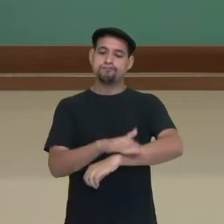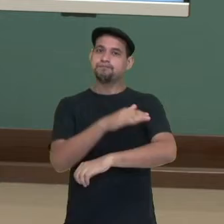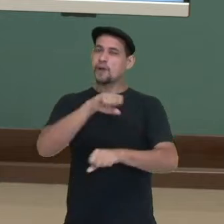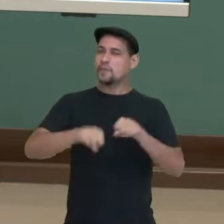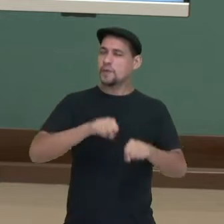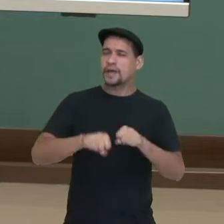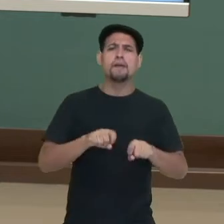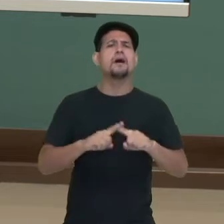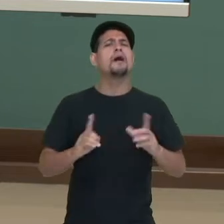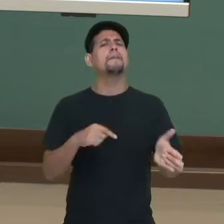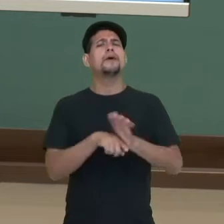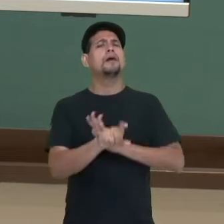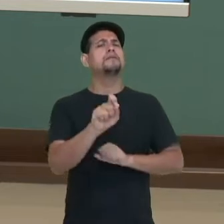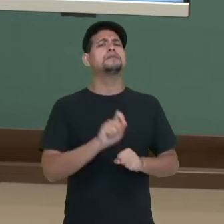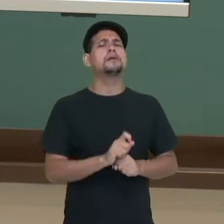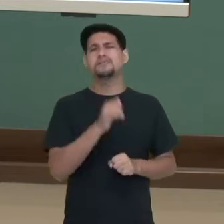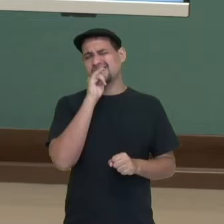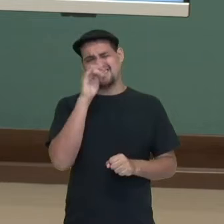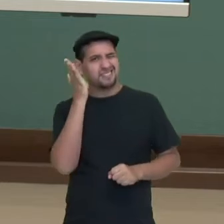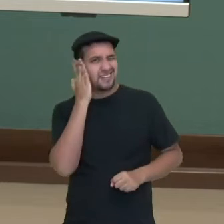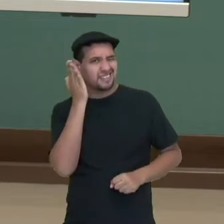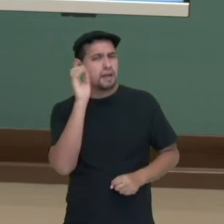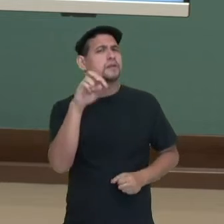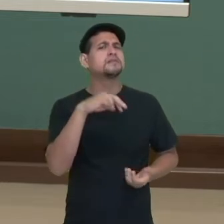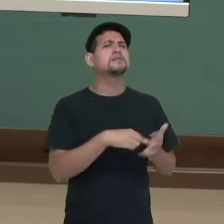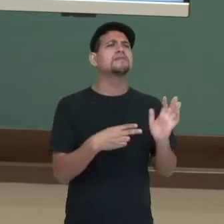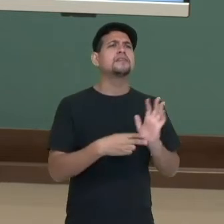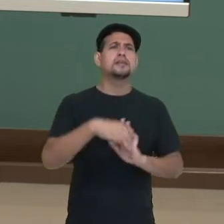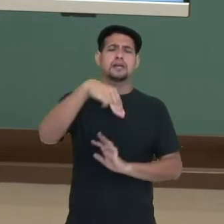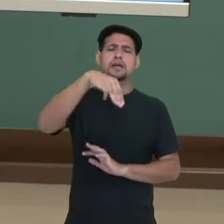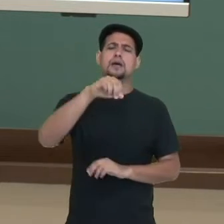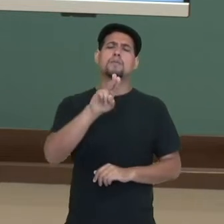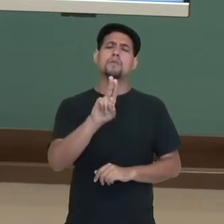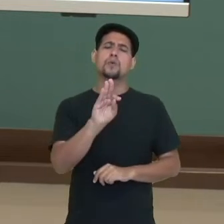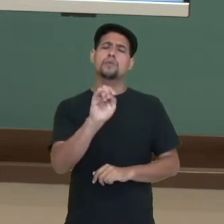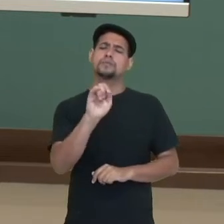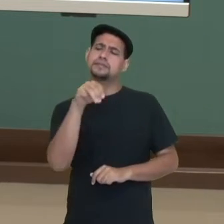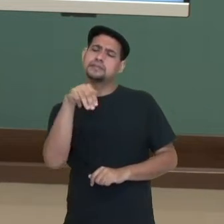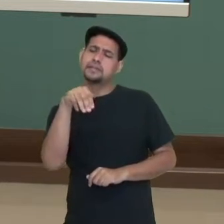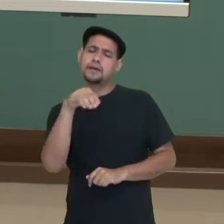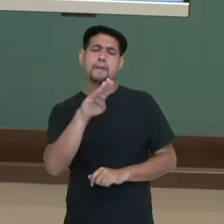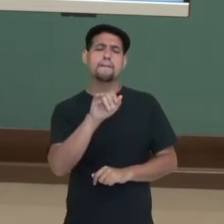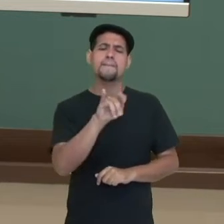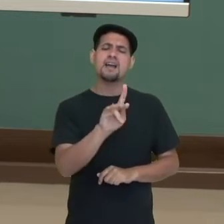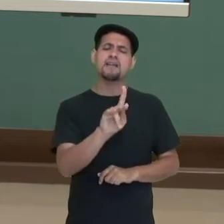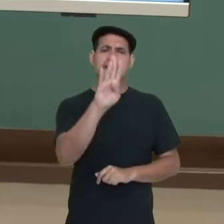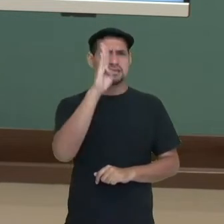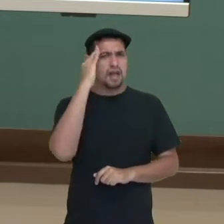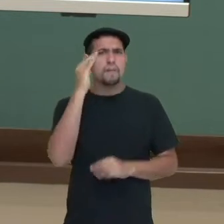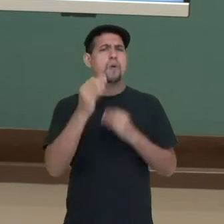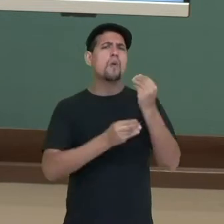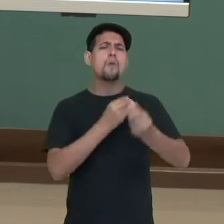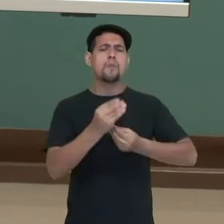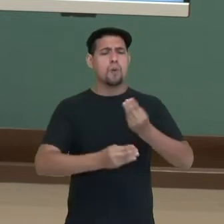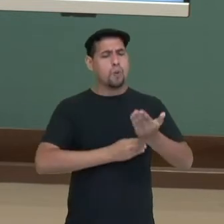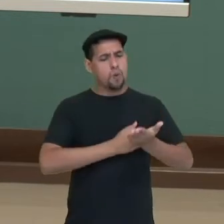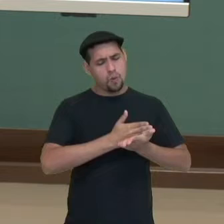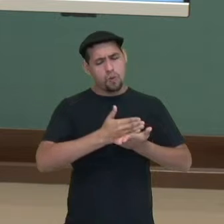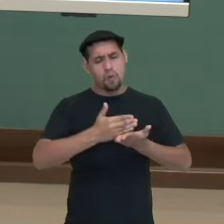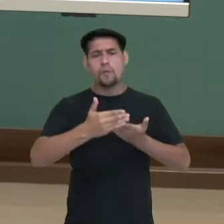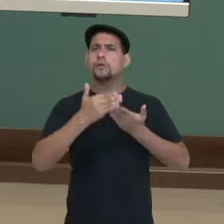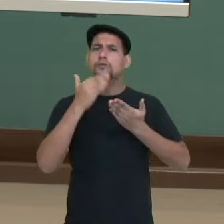eu pergunto para vocês agora, você sabe o que é o mountain bike? Sabe como ele surgiu?